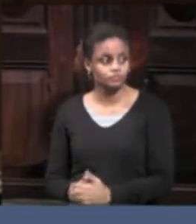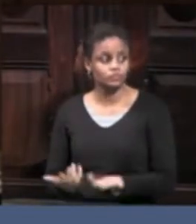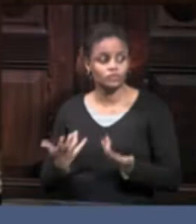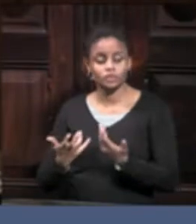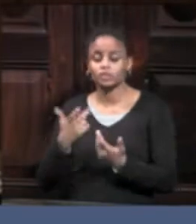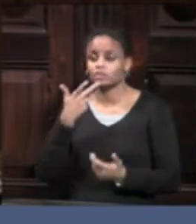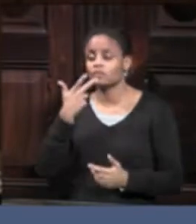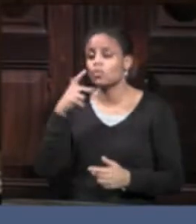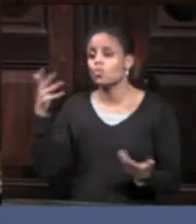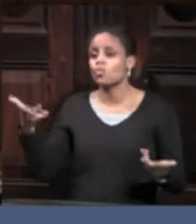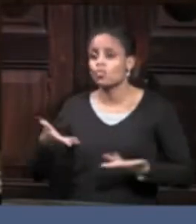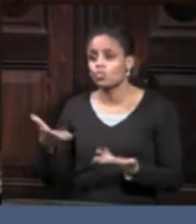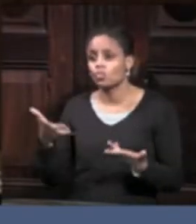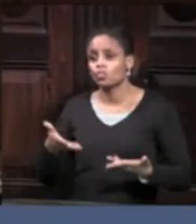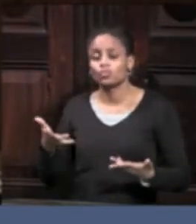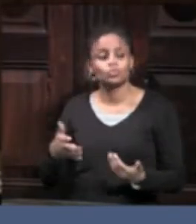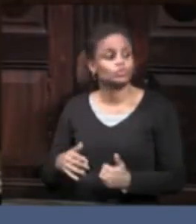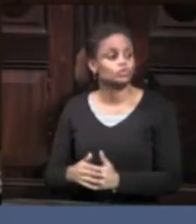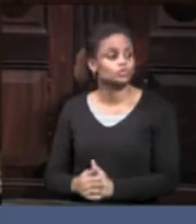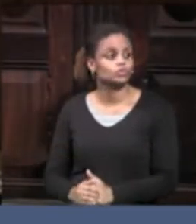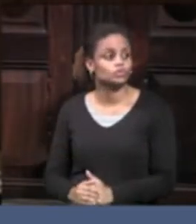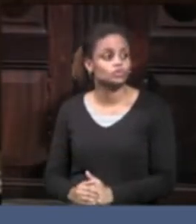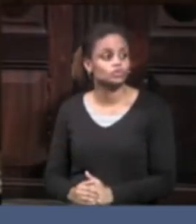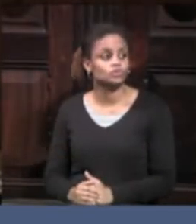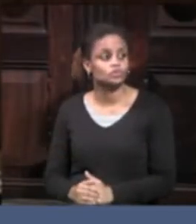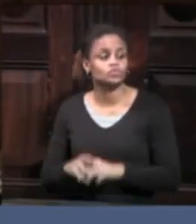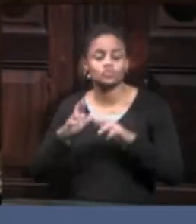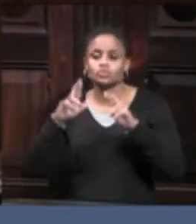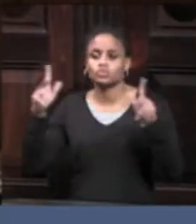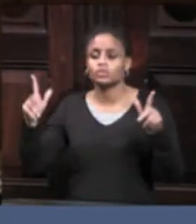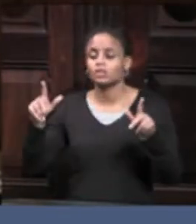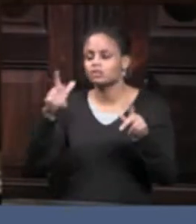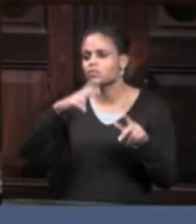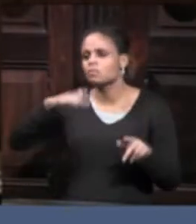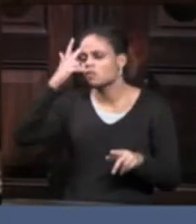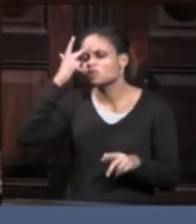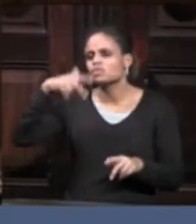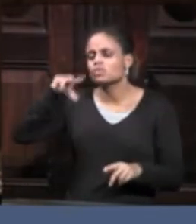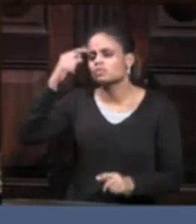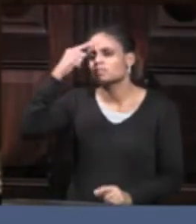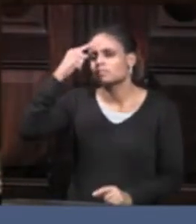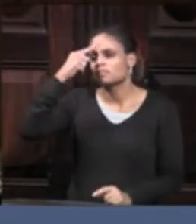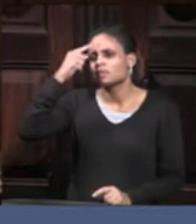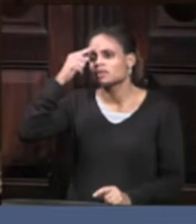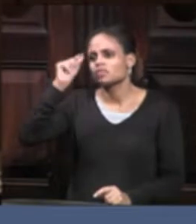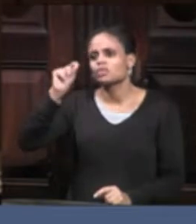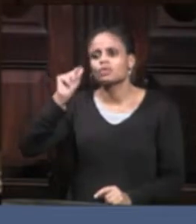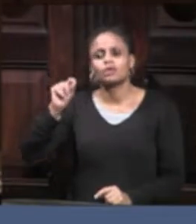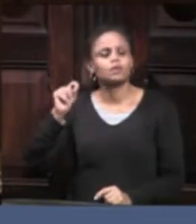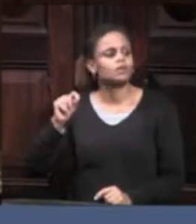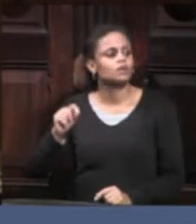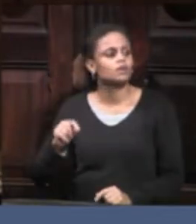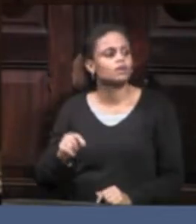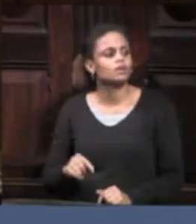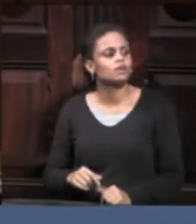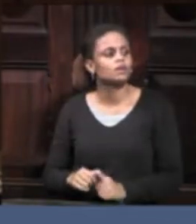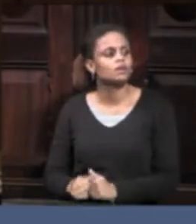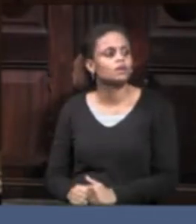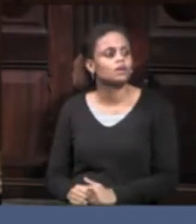hoje, a despeito de que muitos pensem que isso se trata, deputado Tio Carlos, de uma pauta religiosa, e não